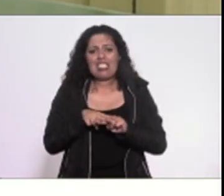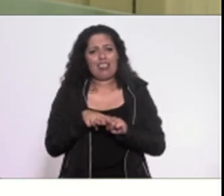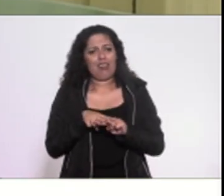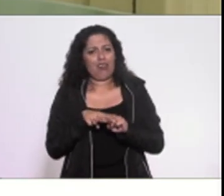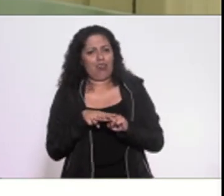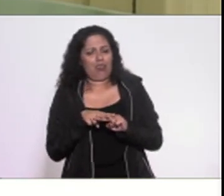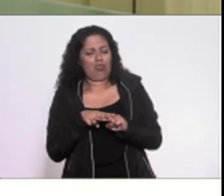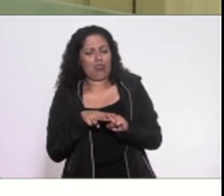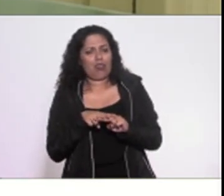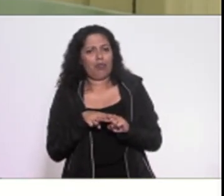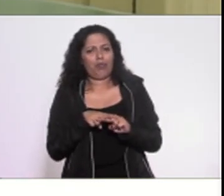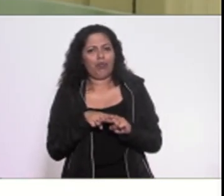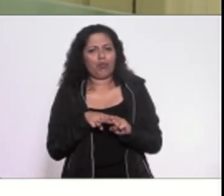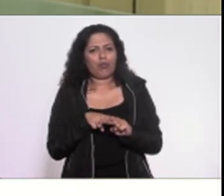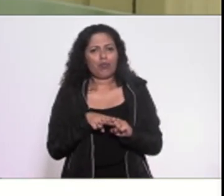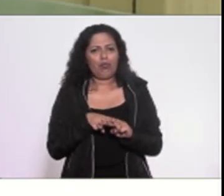que